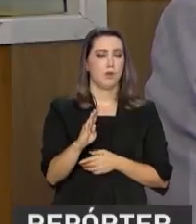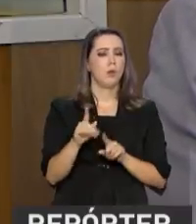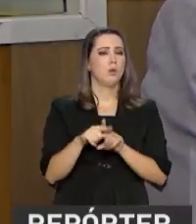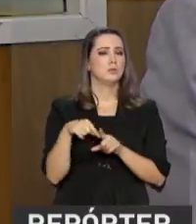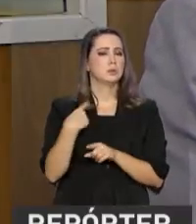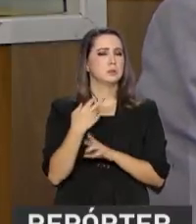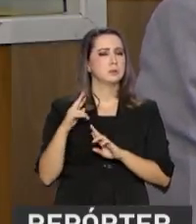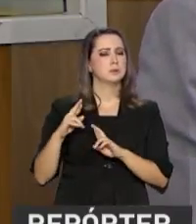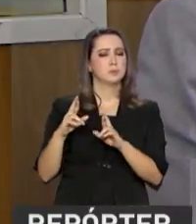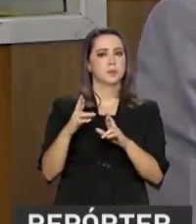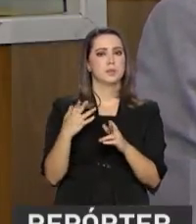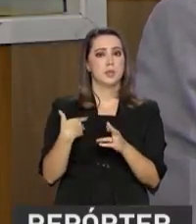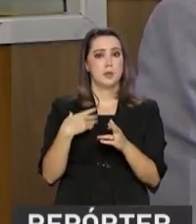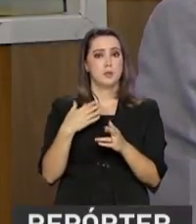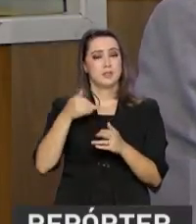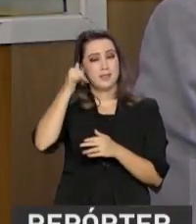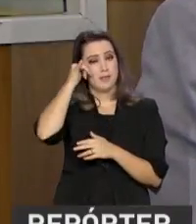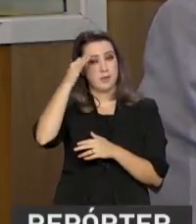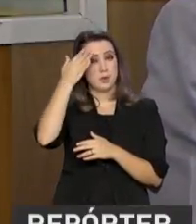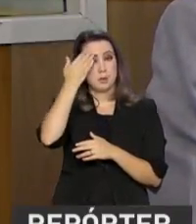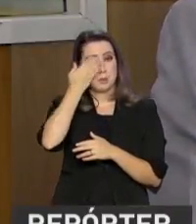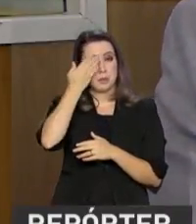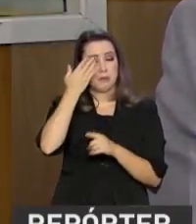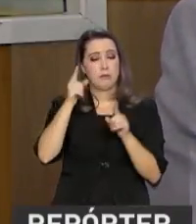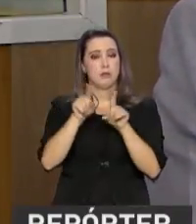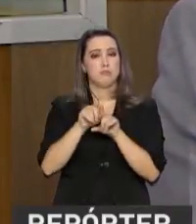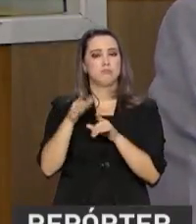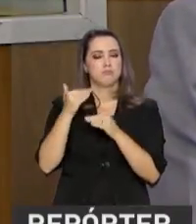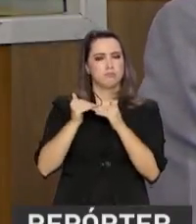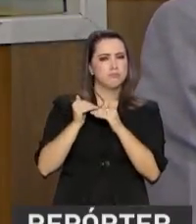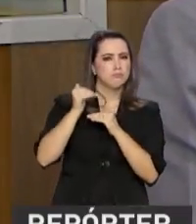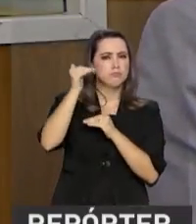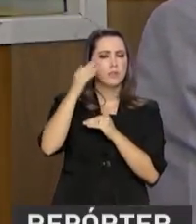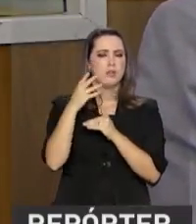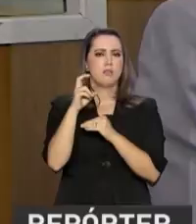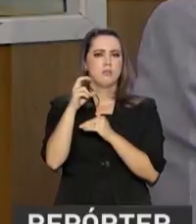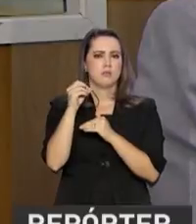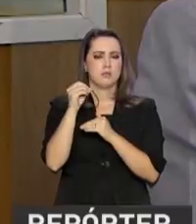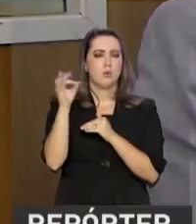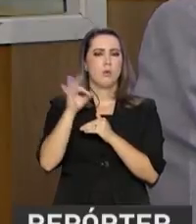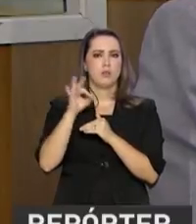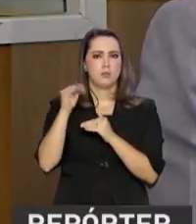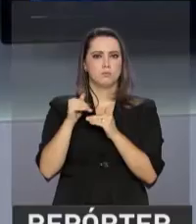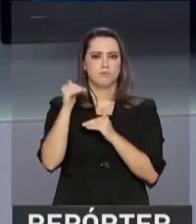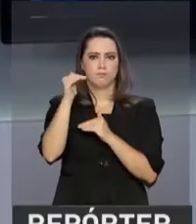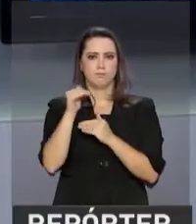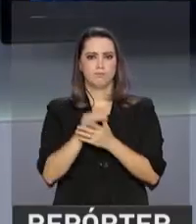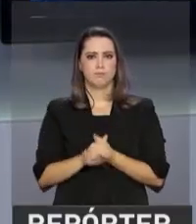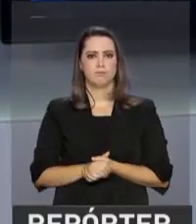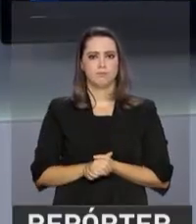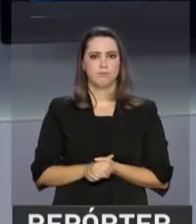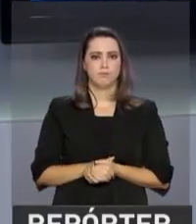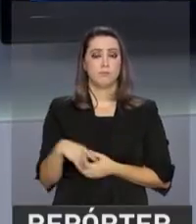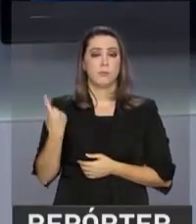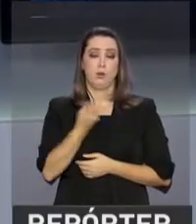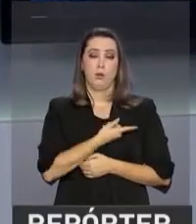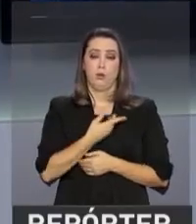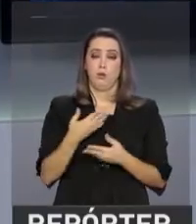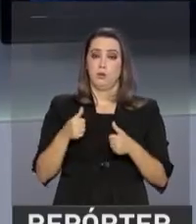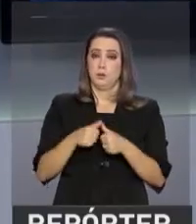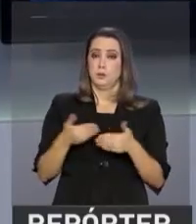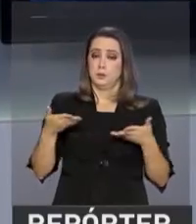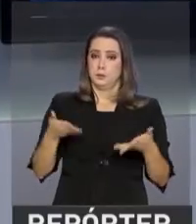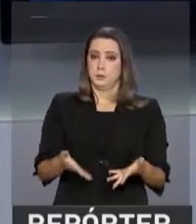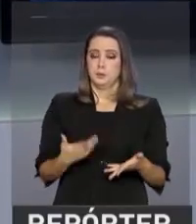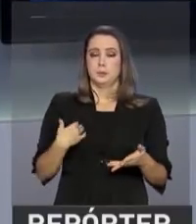é que isso poderia é é ser pelo menos 50% maior nós ficamos por aqui